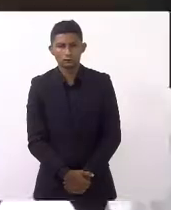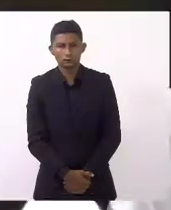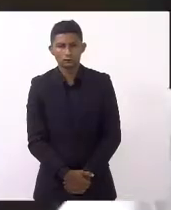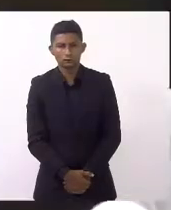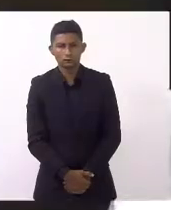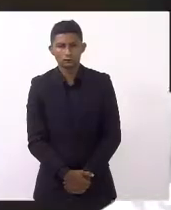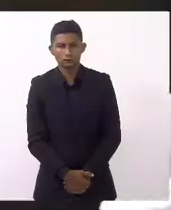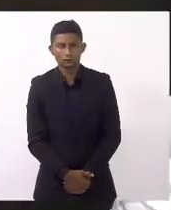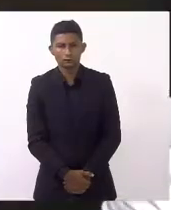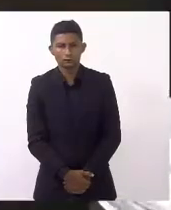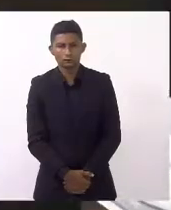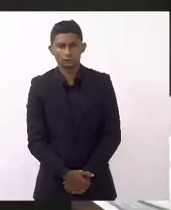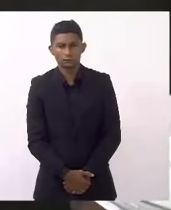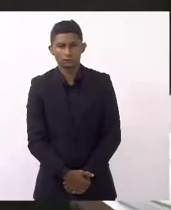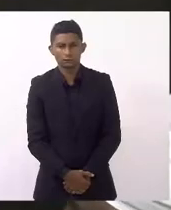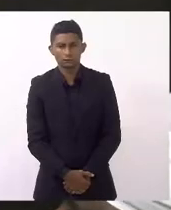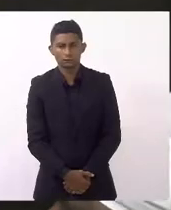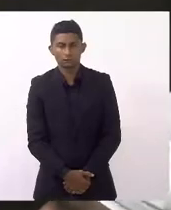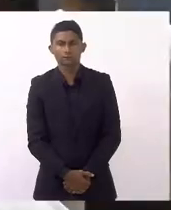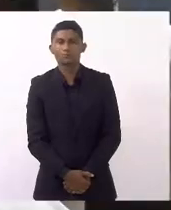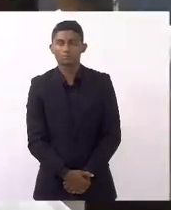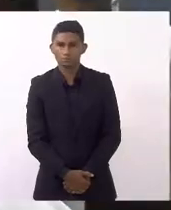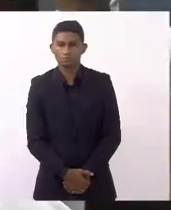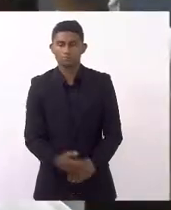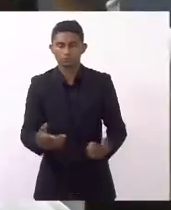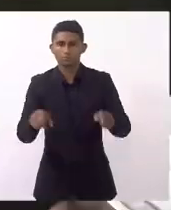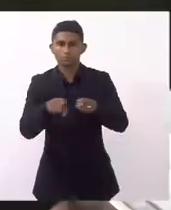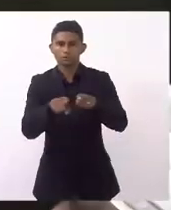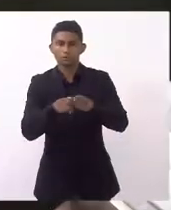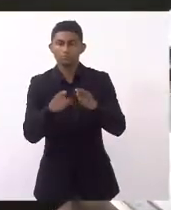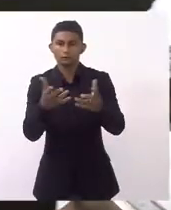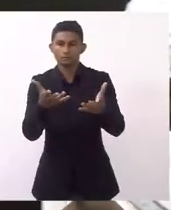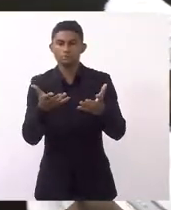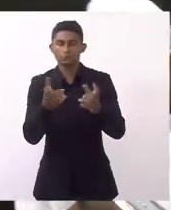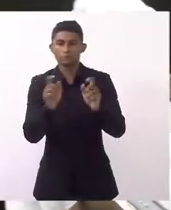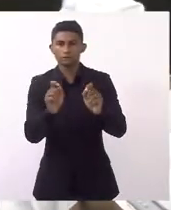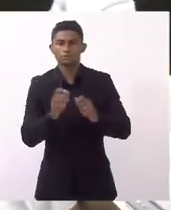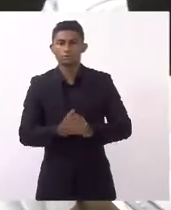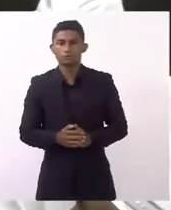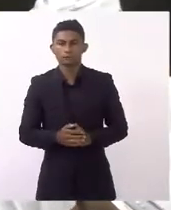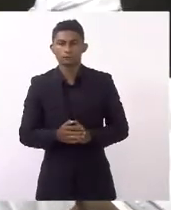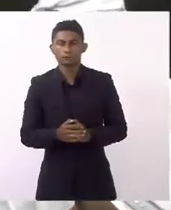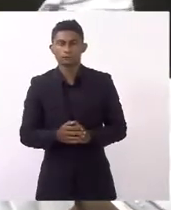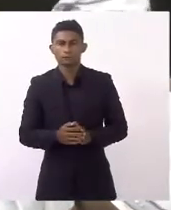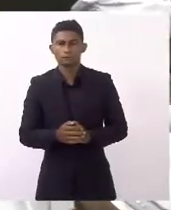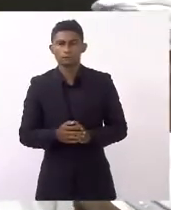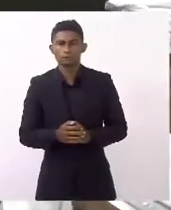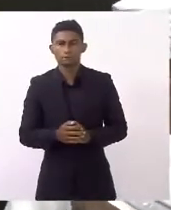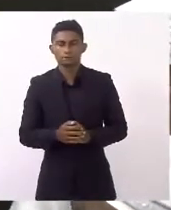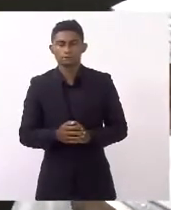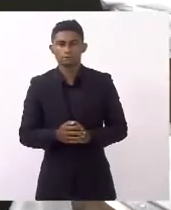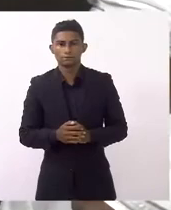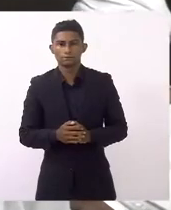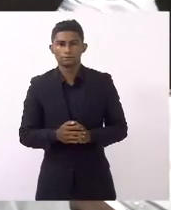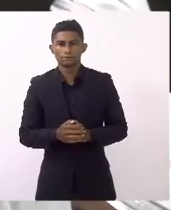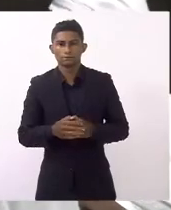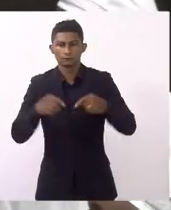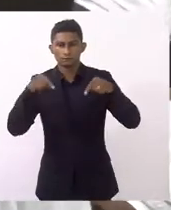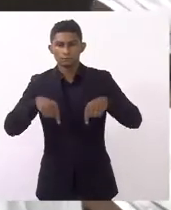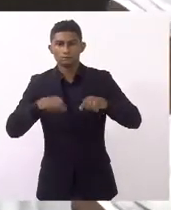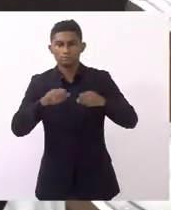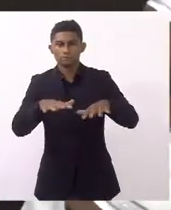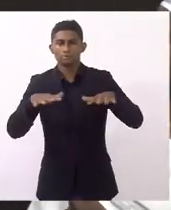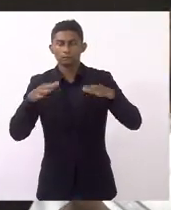gostaria de gostaria inclusive de quebrar os protocolos aqui da